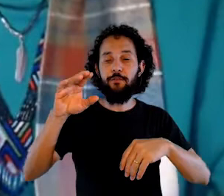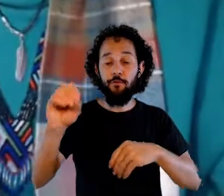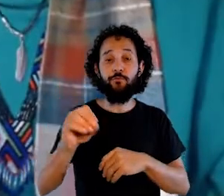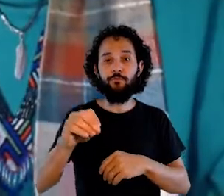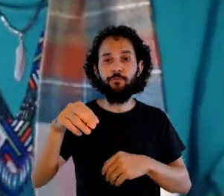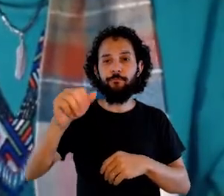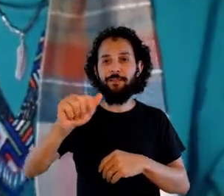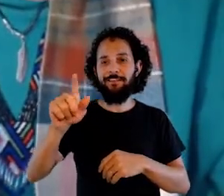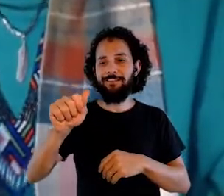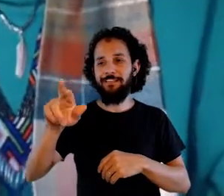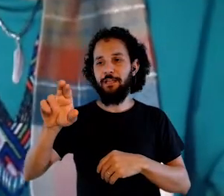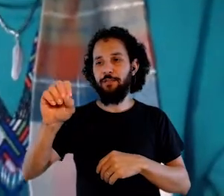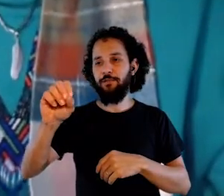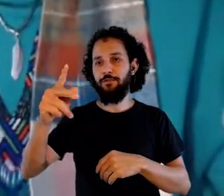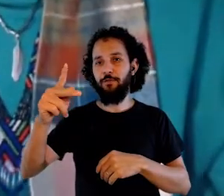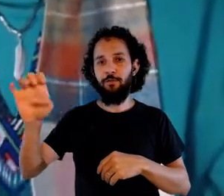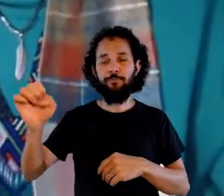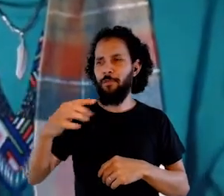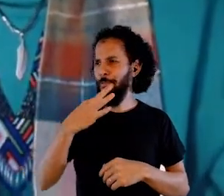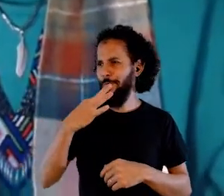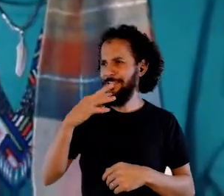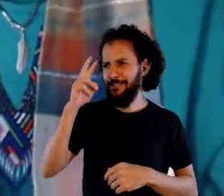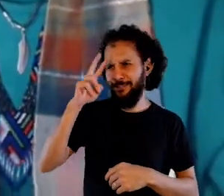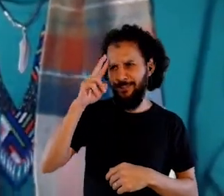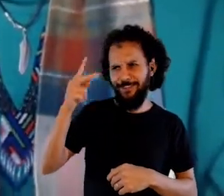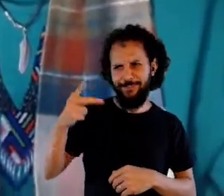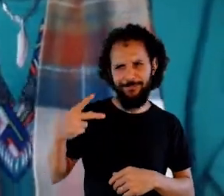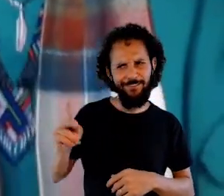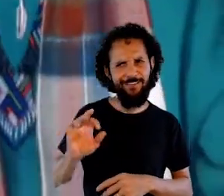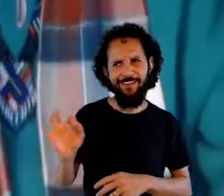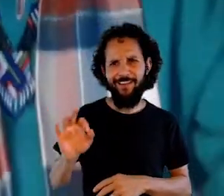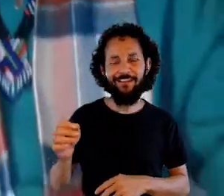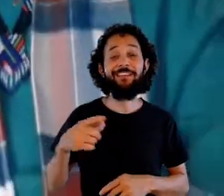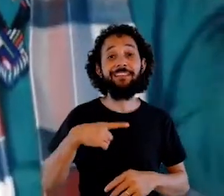essa parte da sua história, não. você vê que eu tenho um teatro em autoestima, né? Aham.